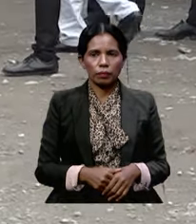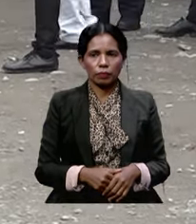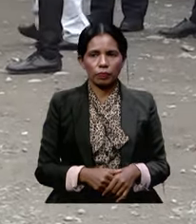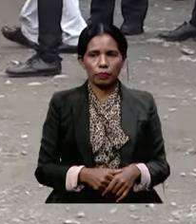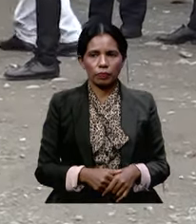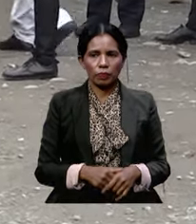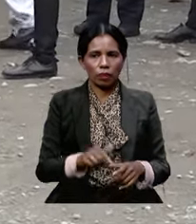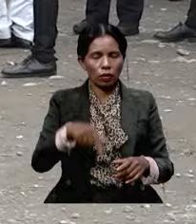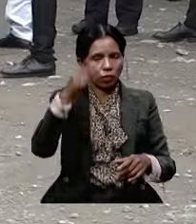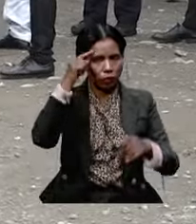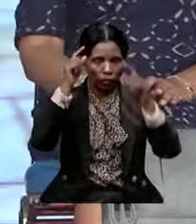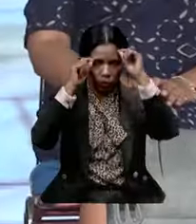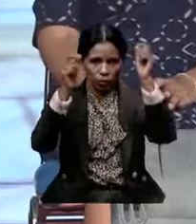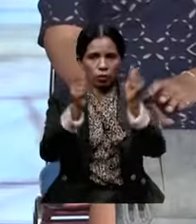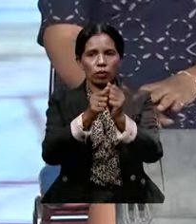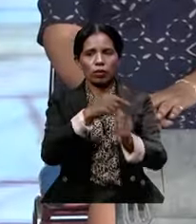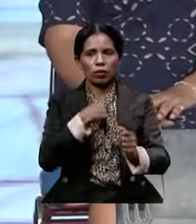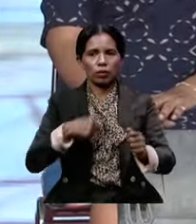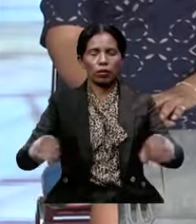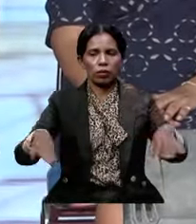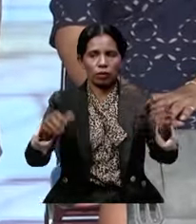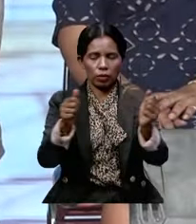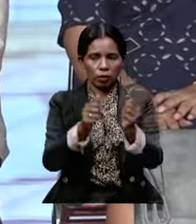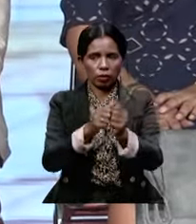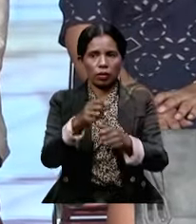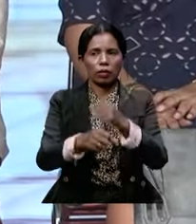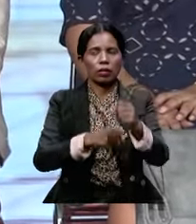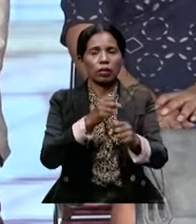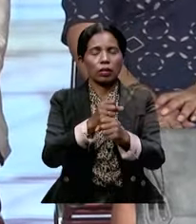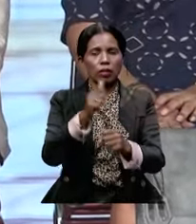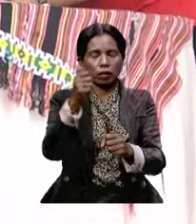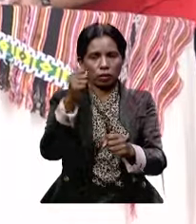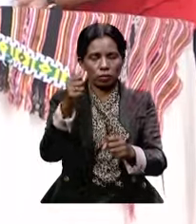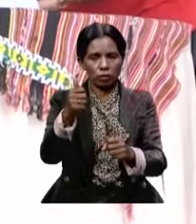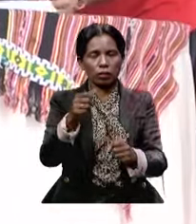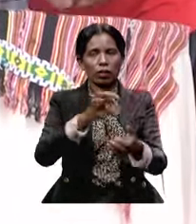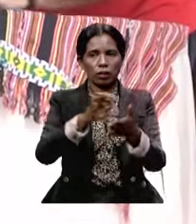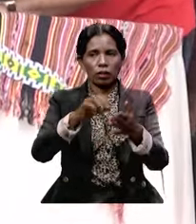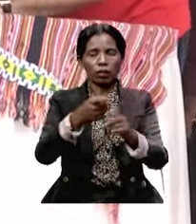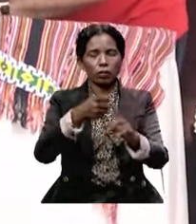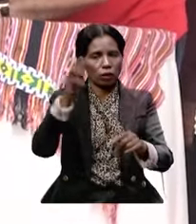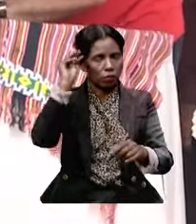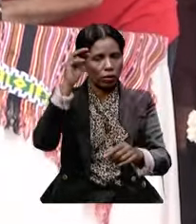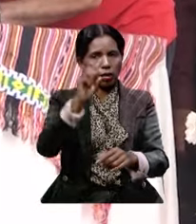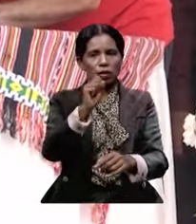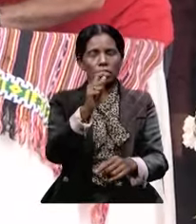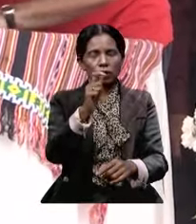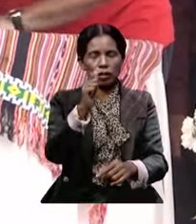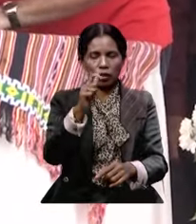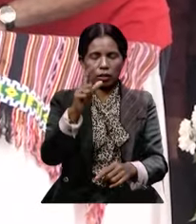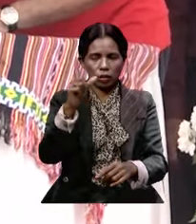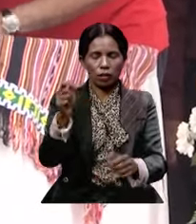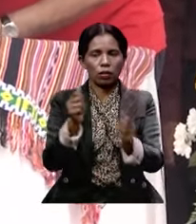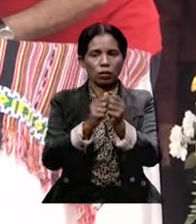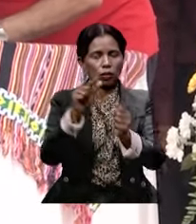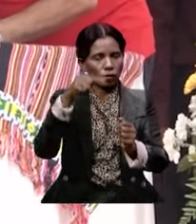O governo Timor-Leste na China celebra acordo de cooperação com Tinan-Sanulu, na China o ministro da Administração Estatal Tomás Cabral, o